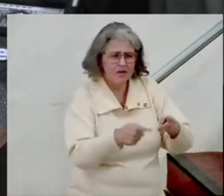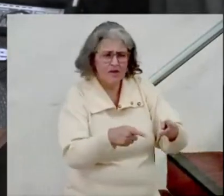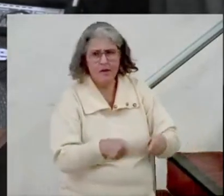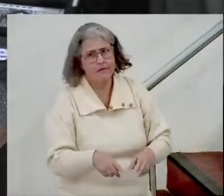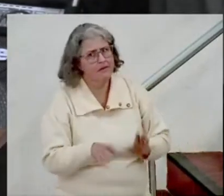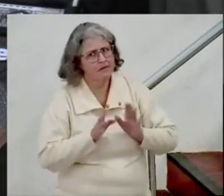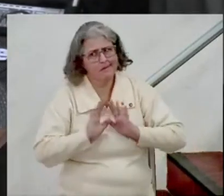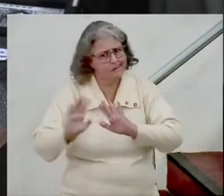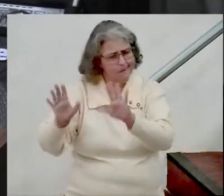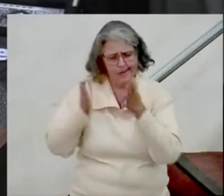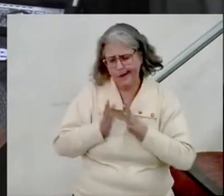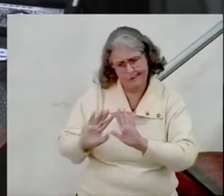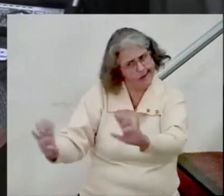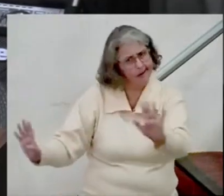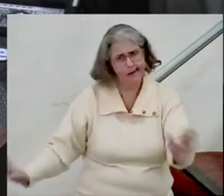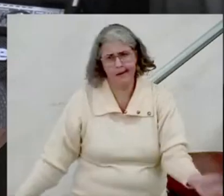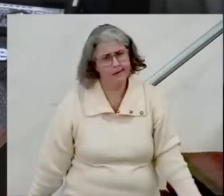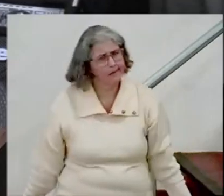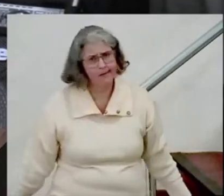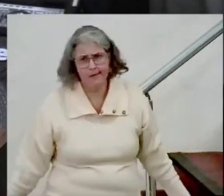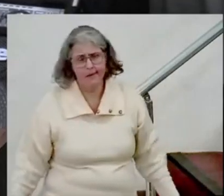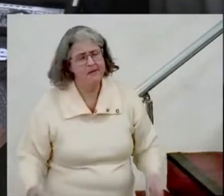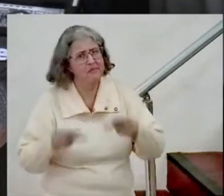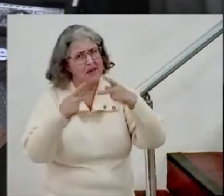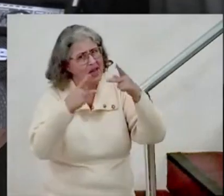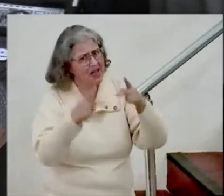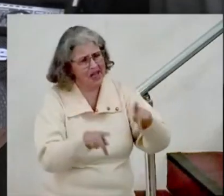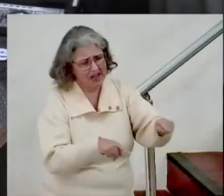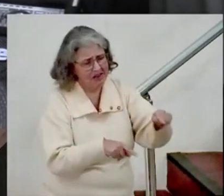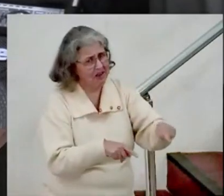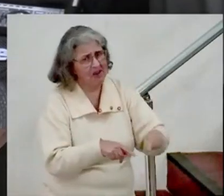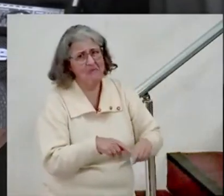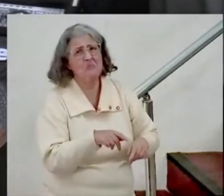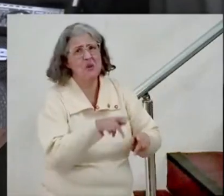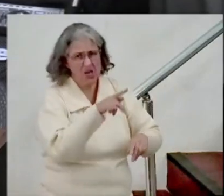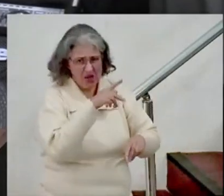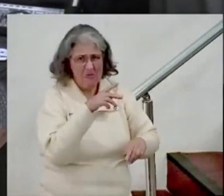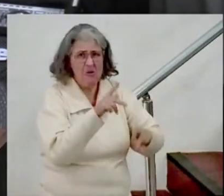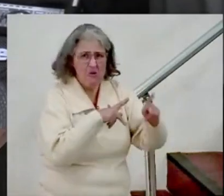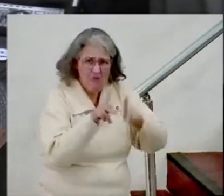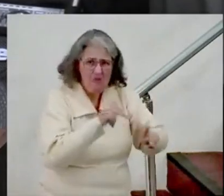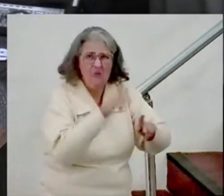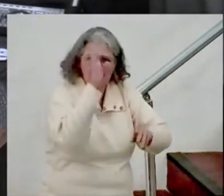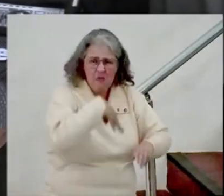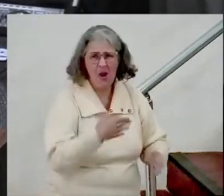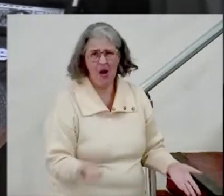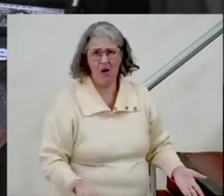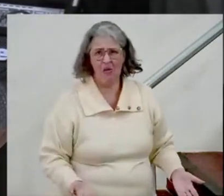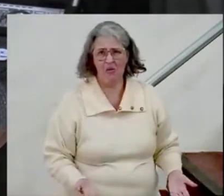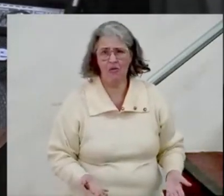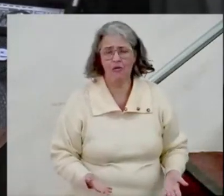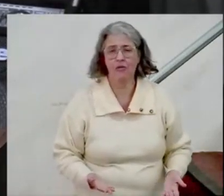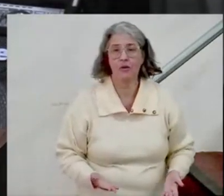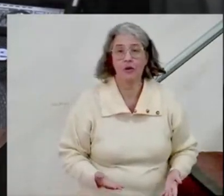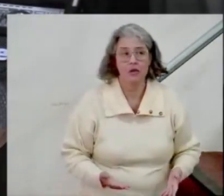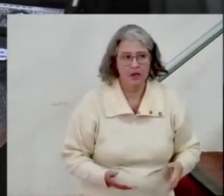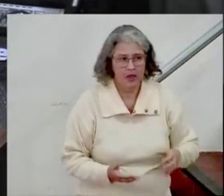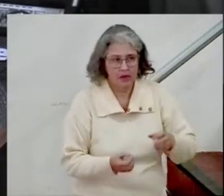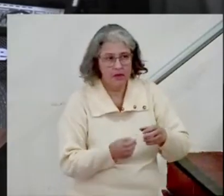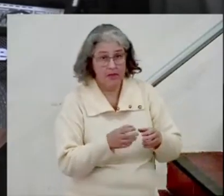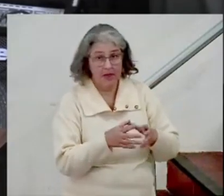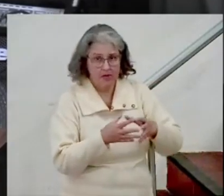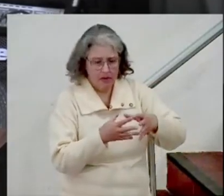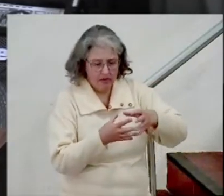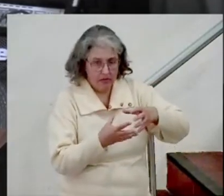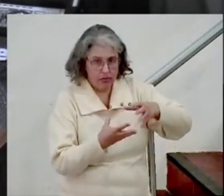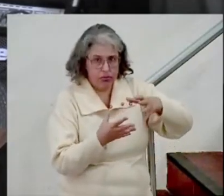que entre as barbaridades cometidas no mundo antigo, os assírios são os campeões. E esses assírios estão crescendo e estão chegando